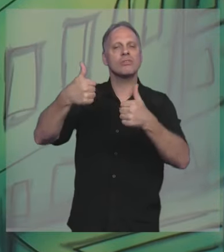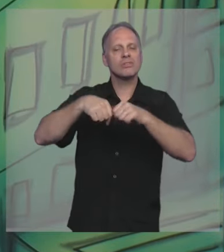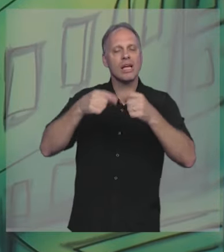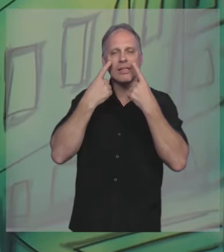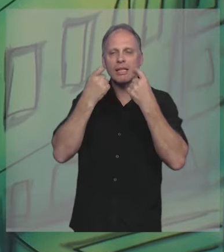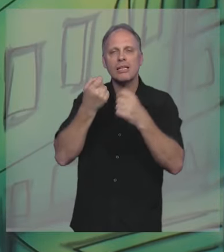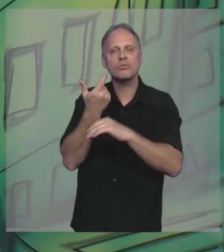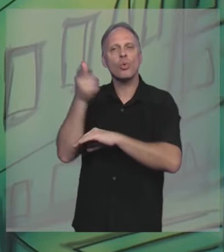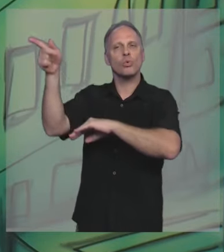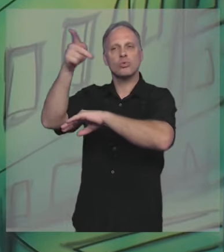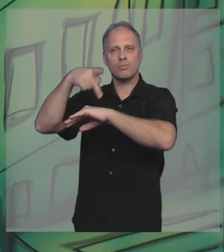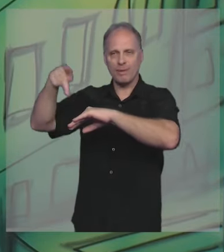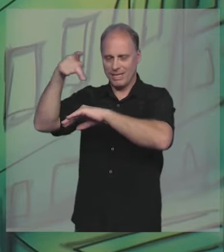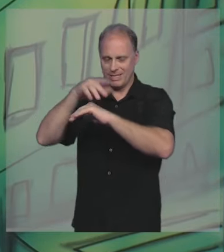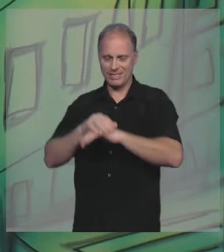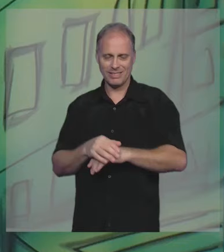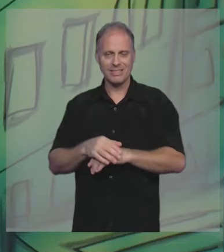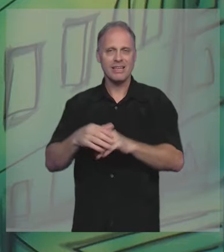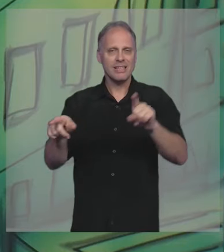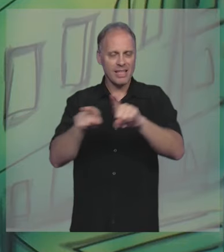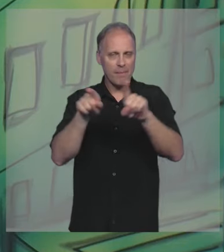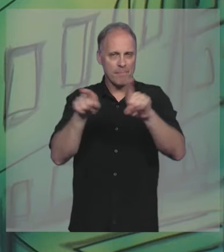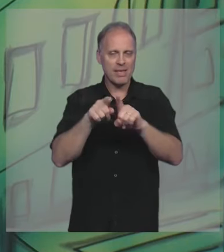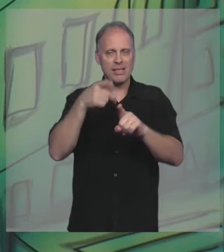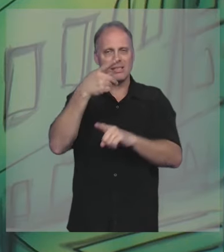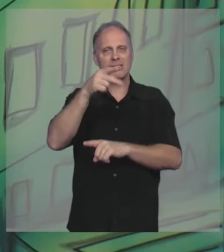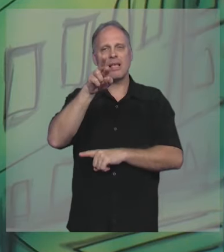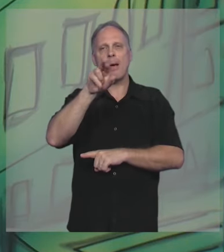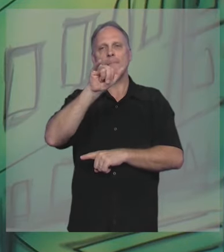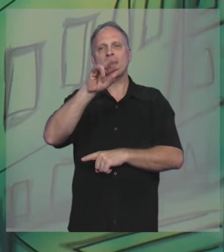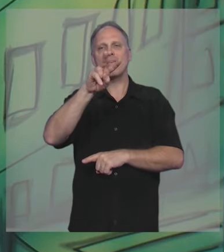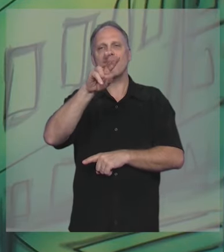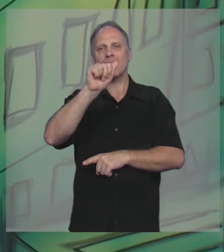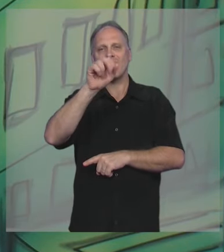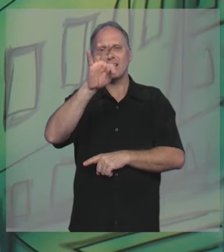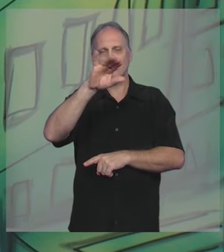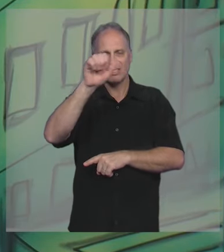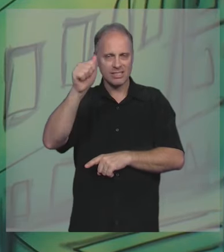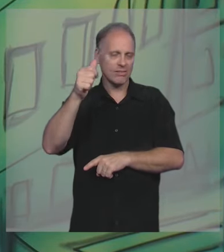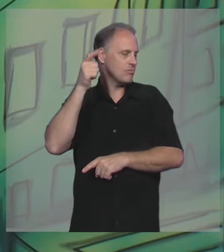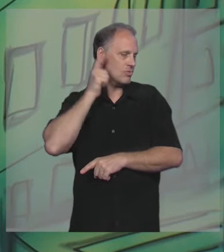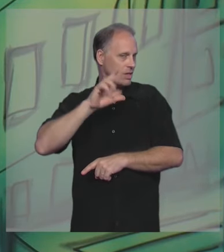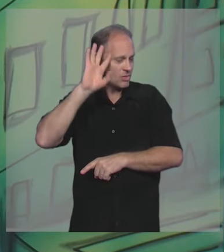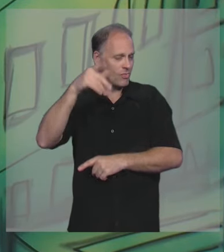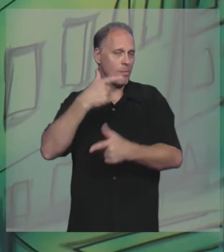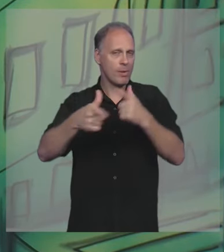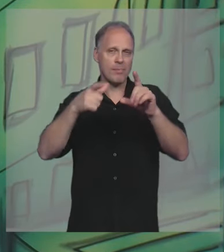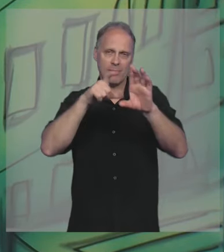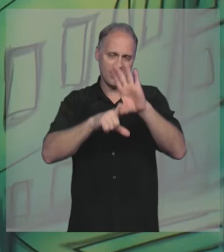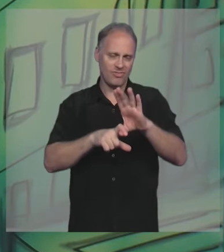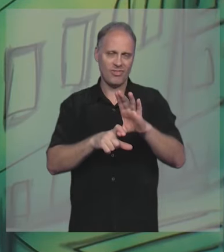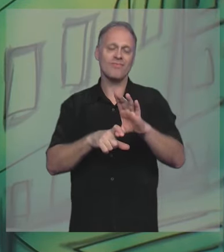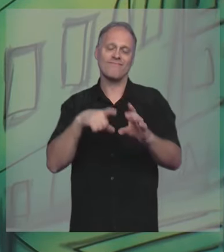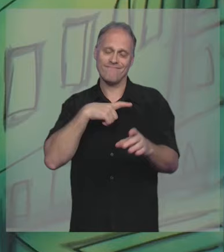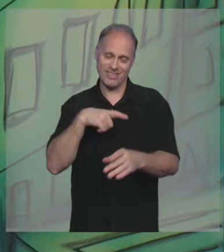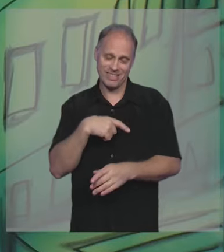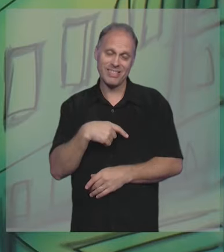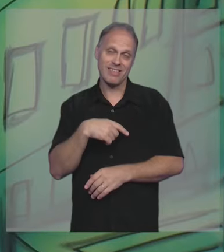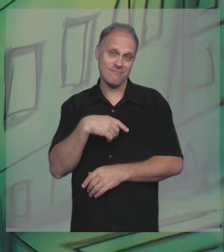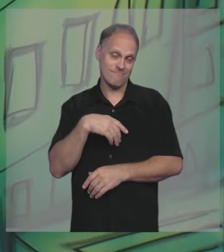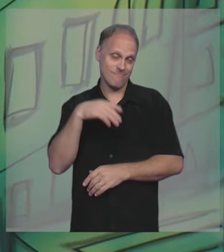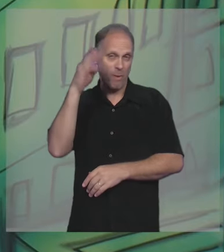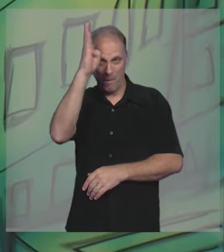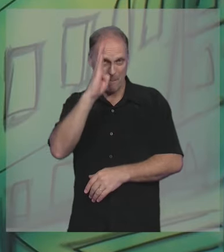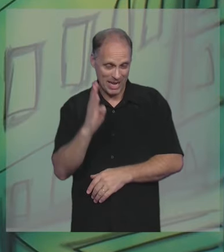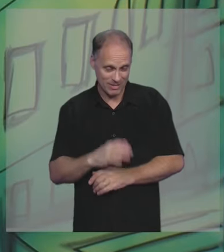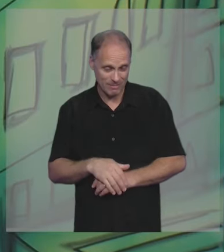Né? Segundo o Instituto, ainda, as privatizações não resolvem o problema da dívida fiscal. Então, por